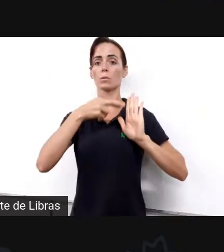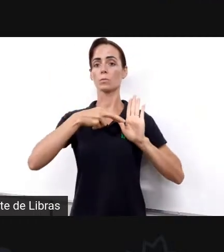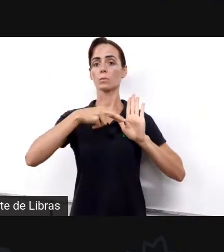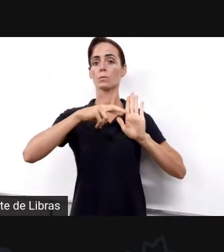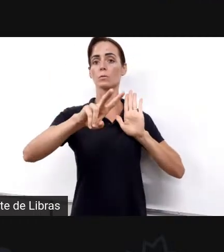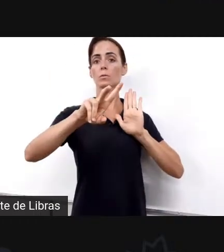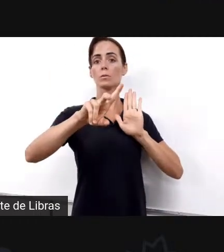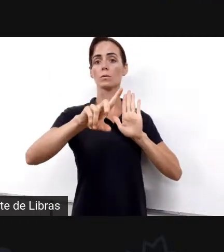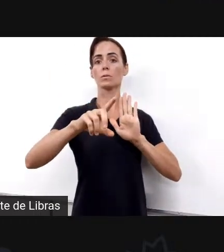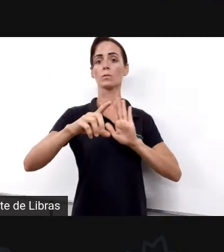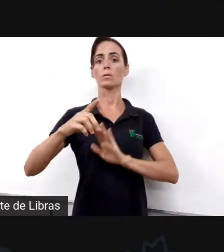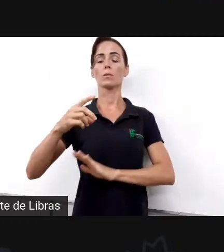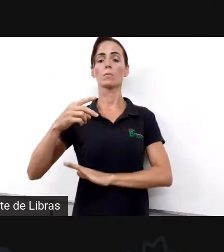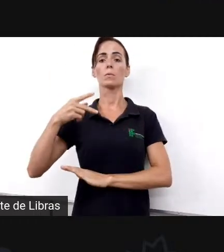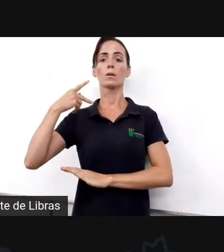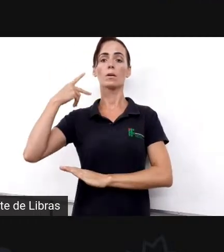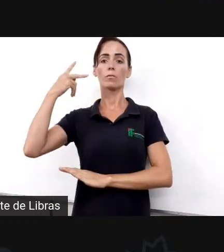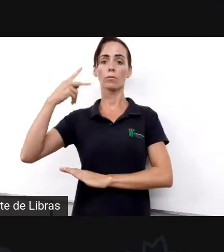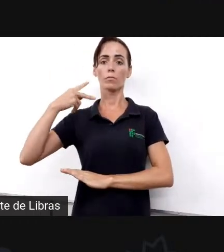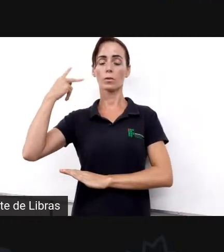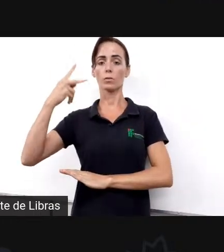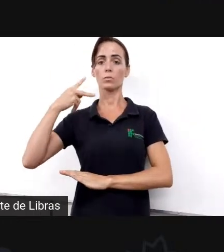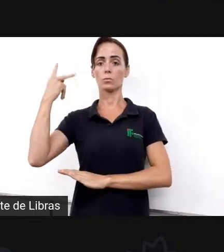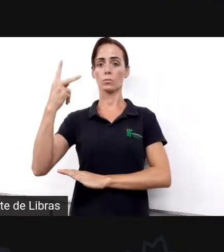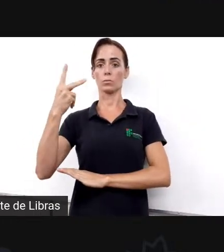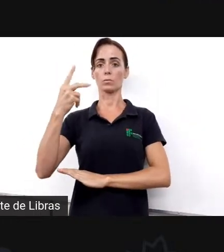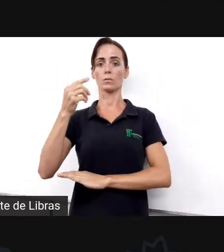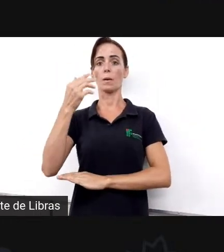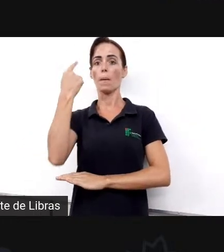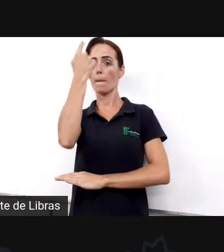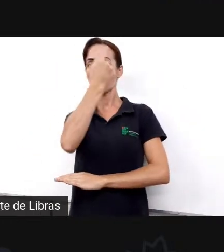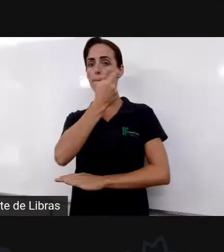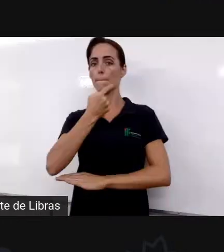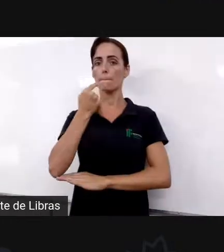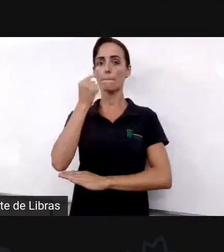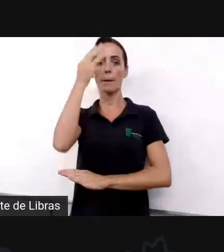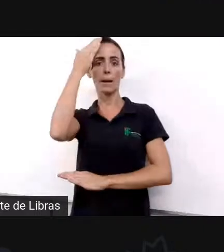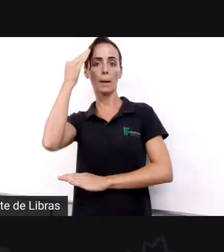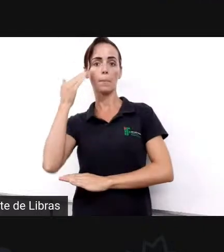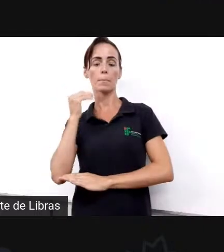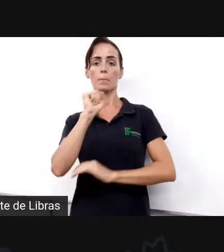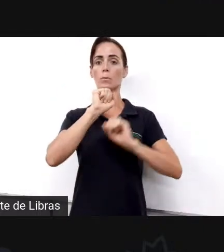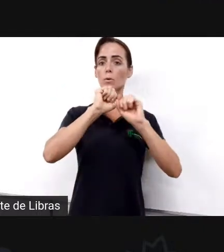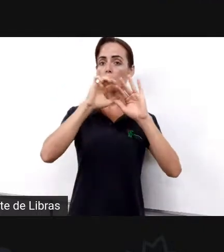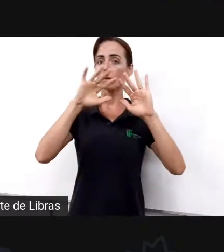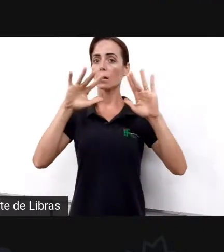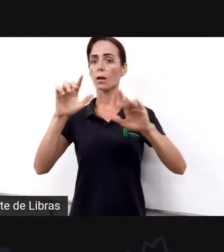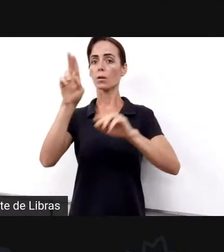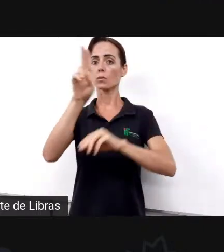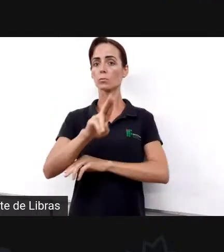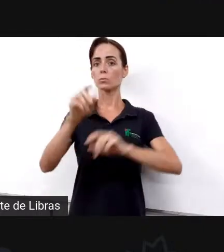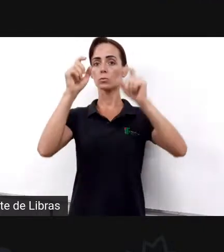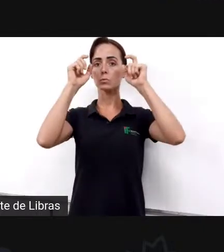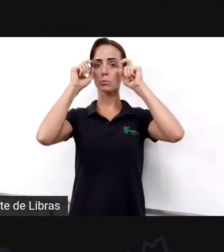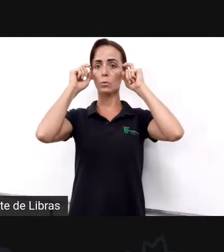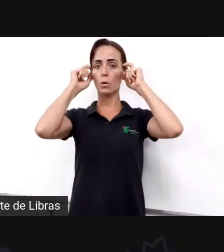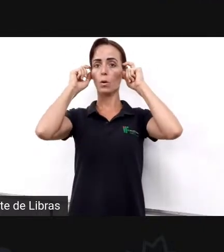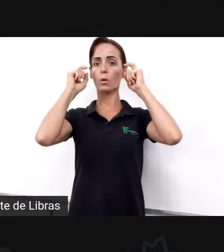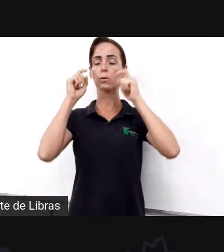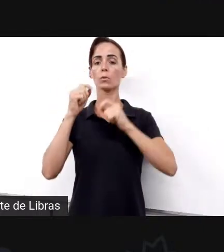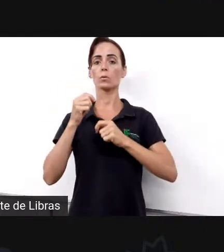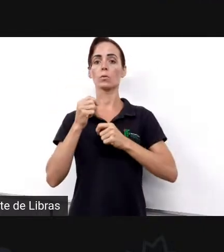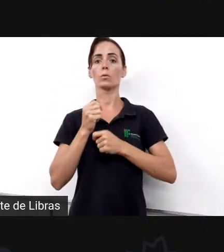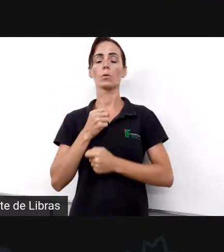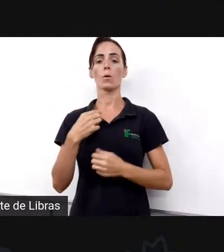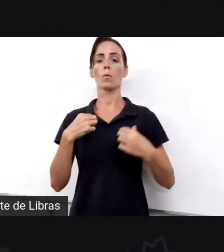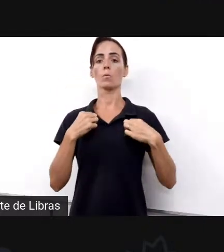Giruá. Tenho pele e cabelos claros, estou usando óculos e blusa bege